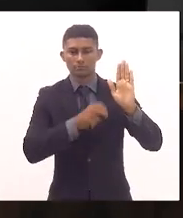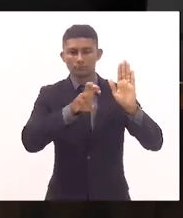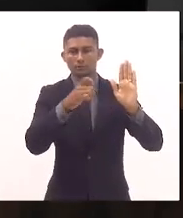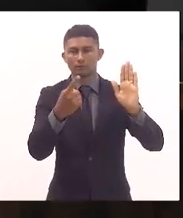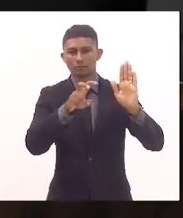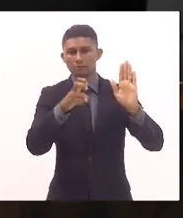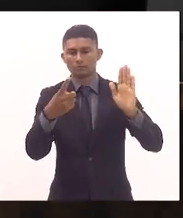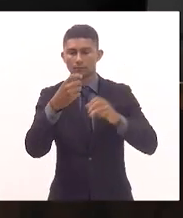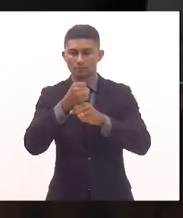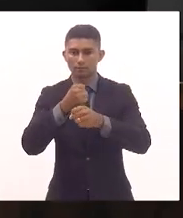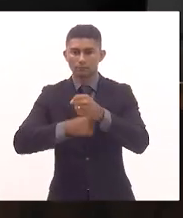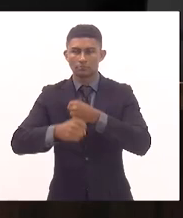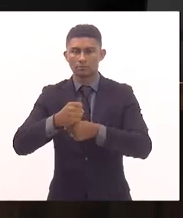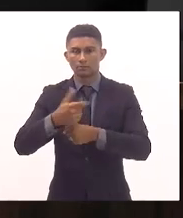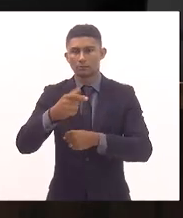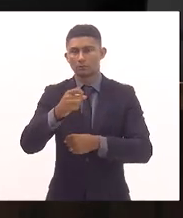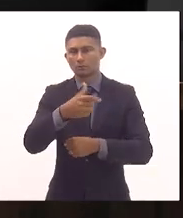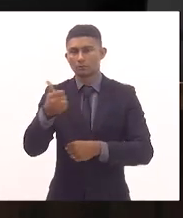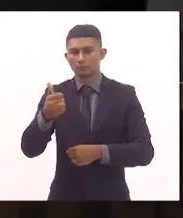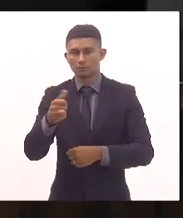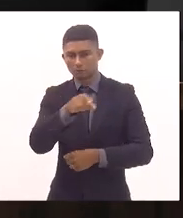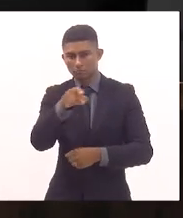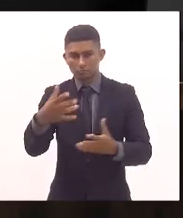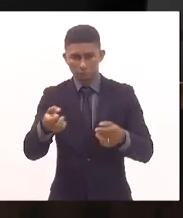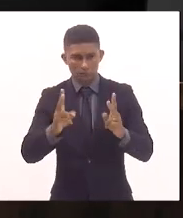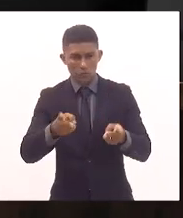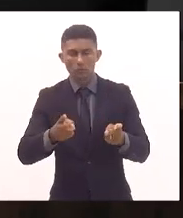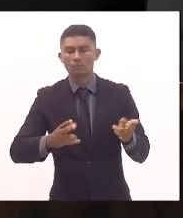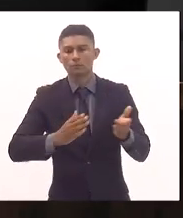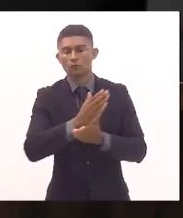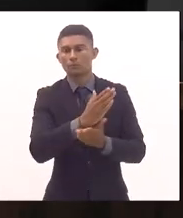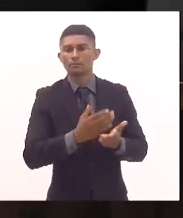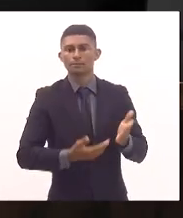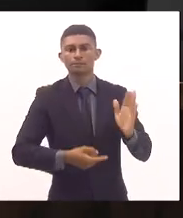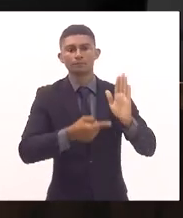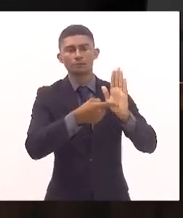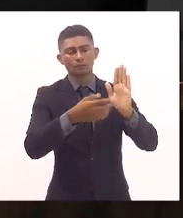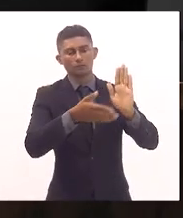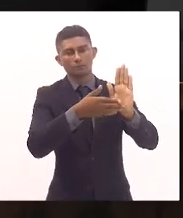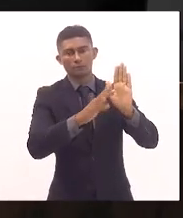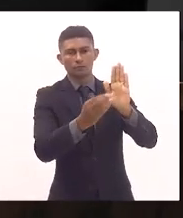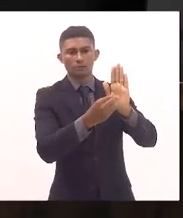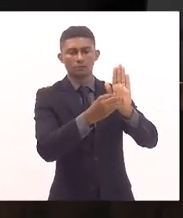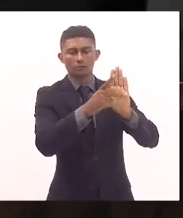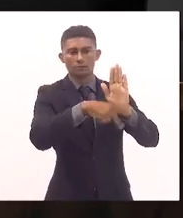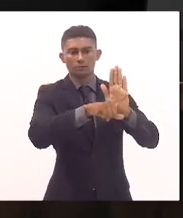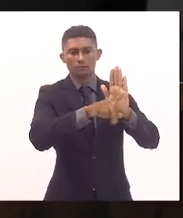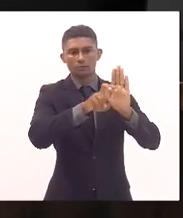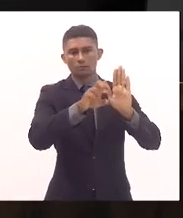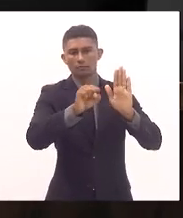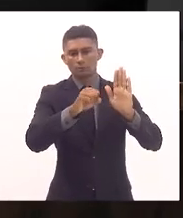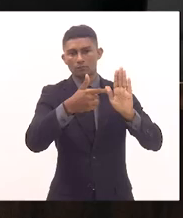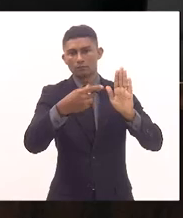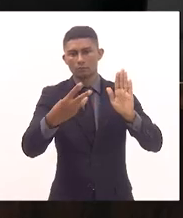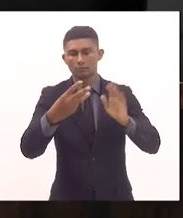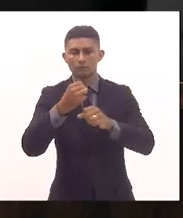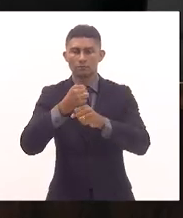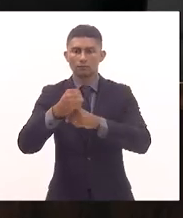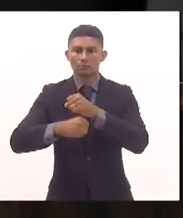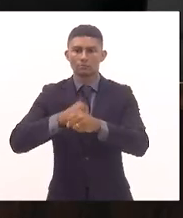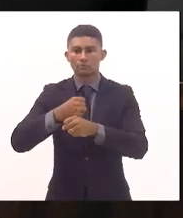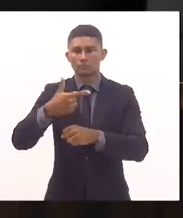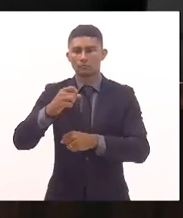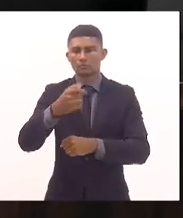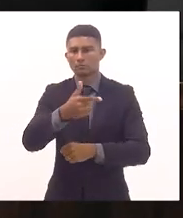5151 de 21, deputado Dionísio Lins. Senhores que aprovam isso, como estão aprovado. Requer inclusão na ordem do dia do projeto de lei 5823 de 22, deputado